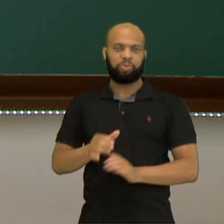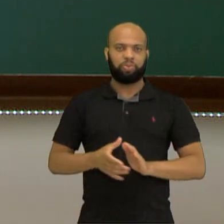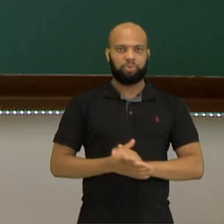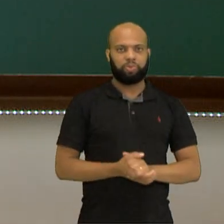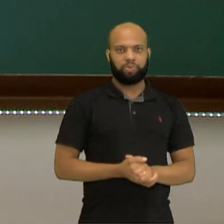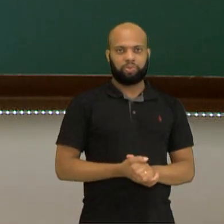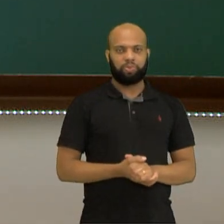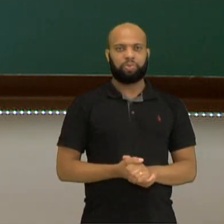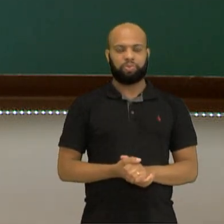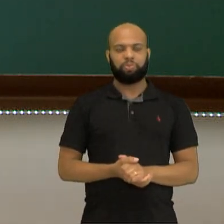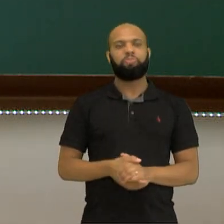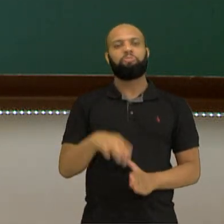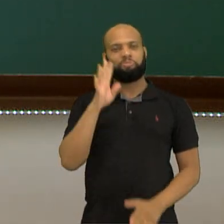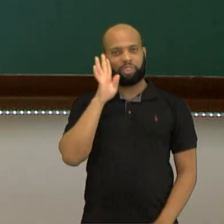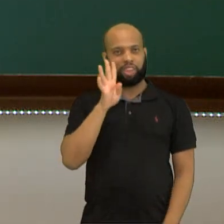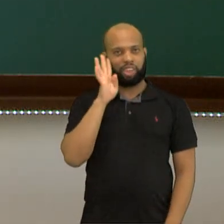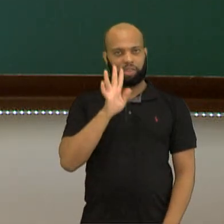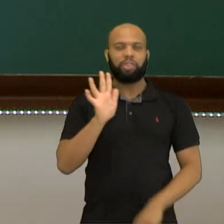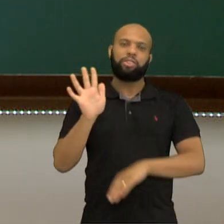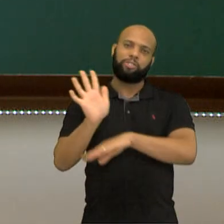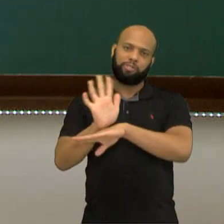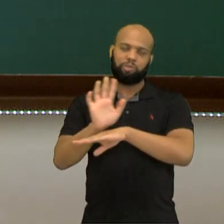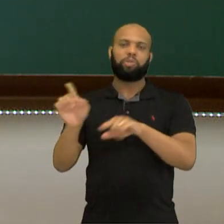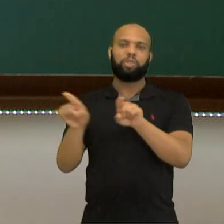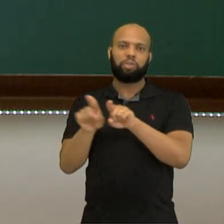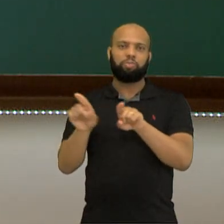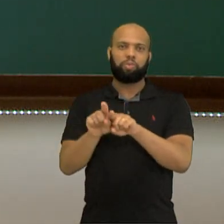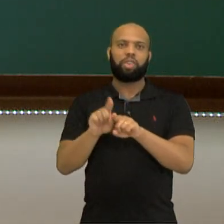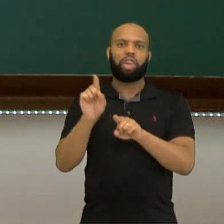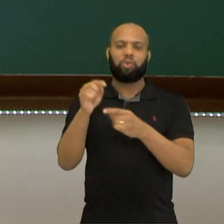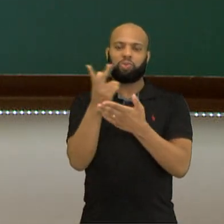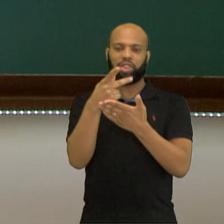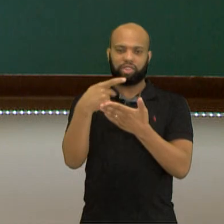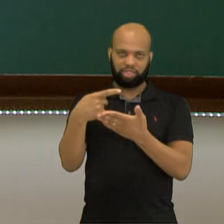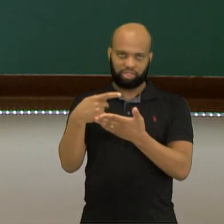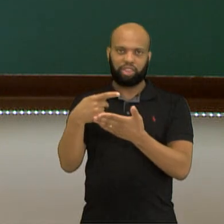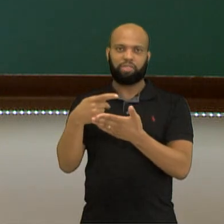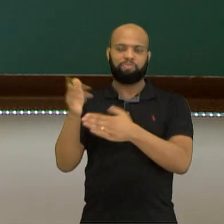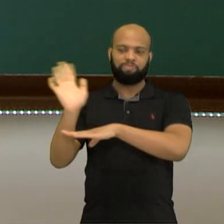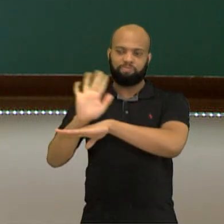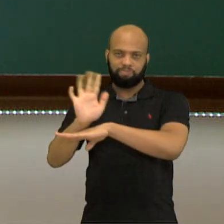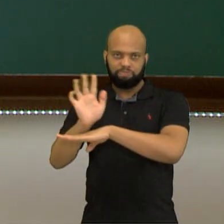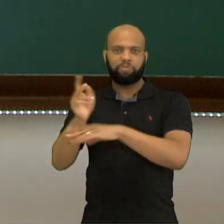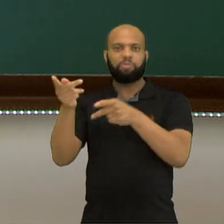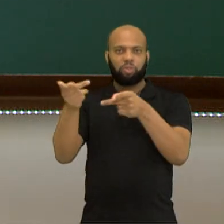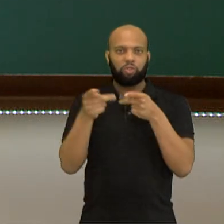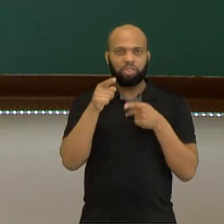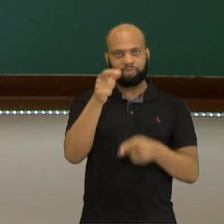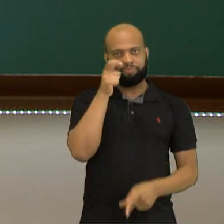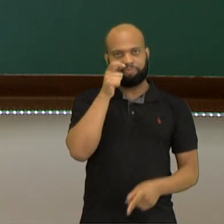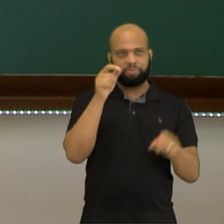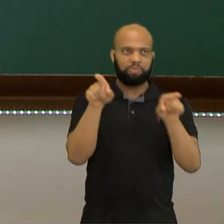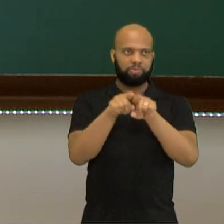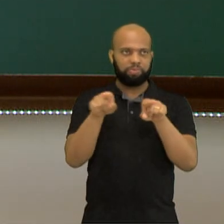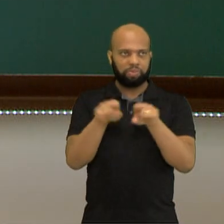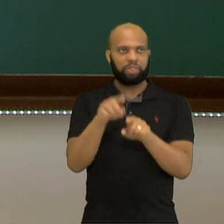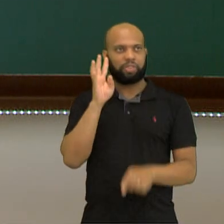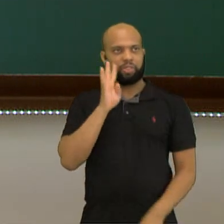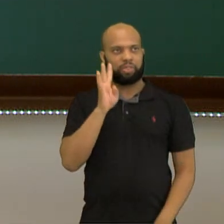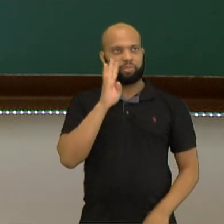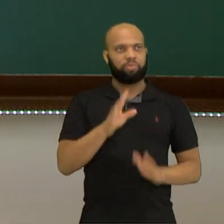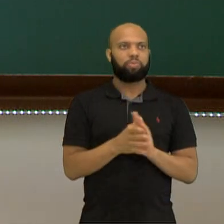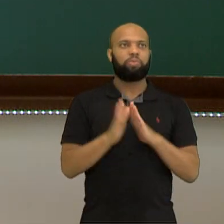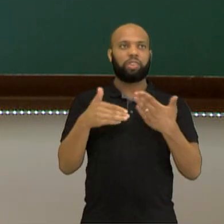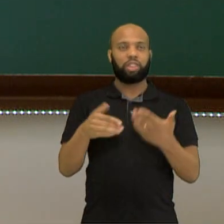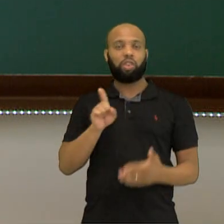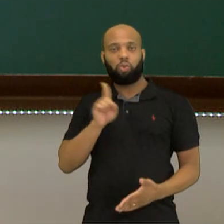filme Rio. Muito legal, né? Aquele desenho, para quem não viu ainda, convido para assistir, é uma produção do Carlos Saldanha. Olha aí,